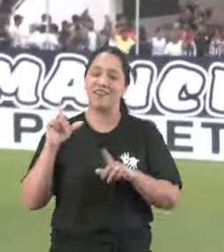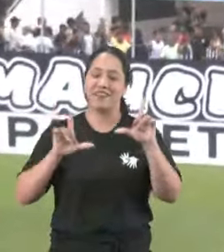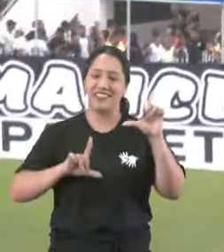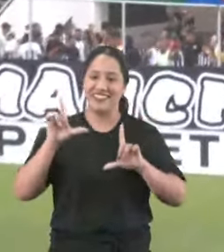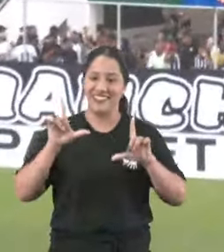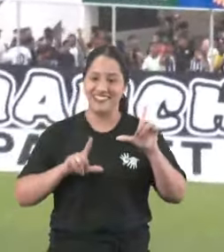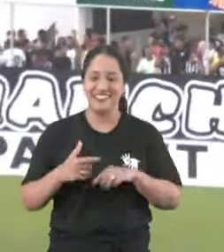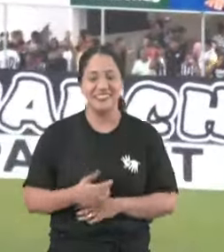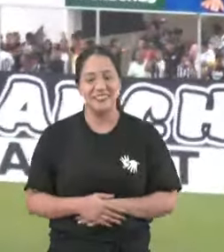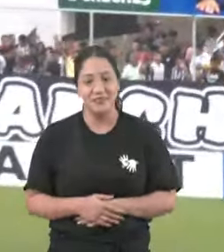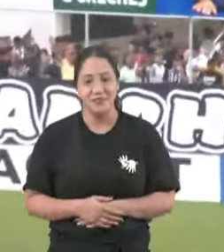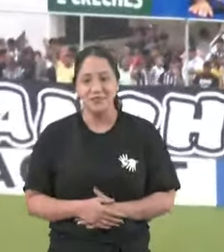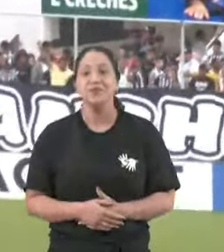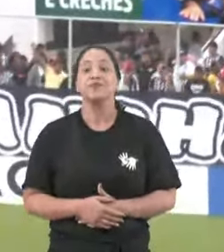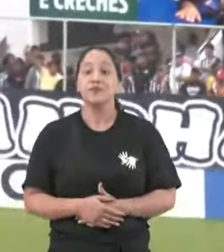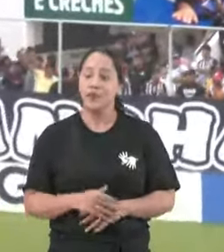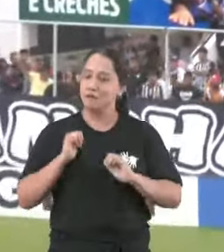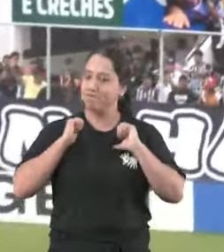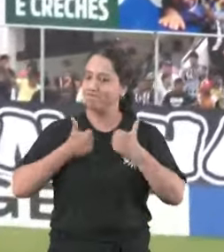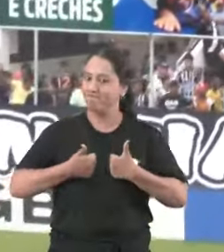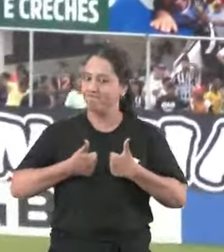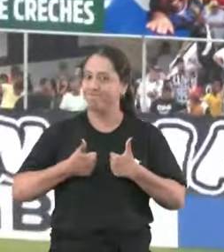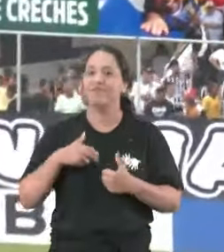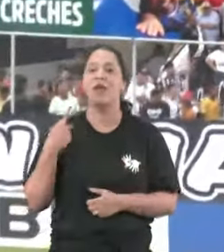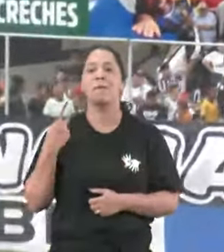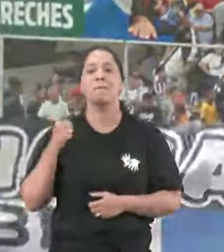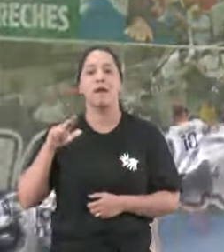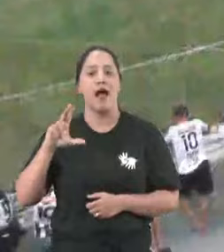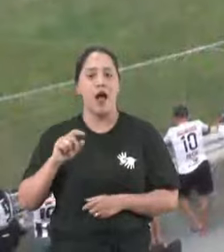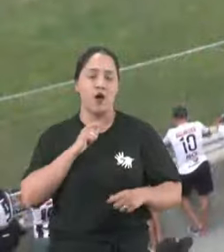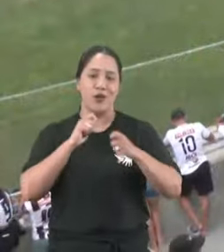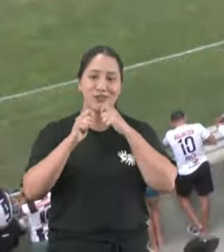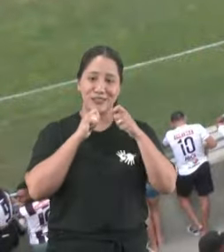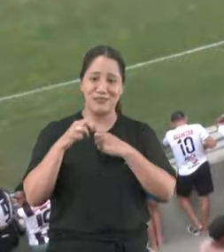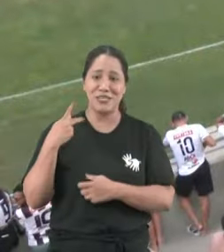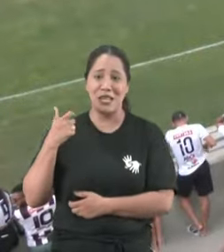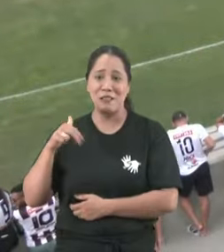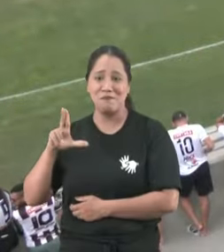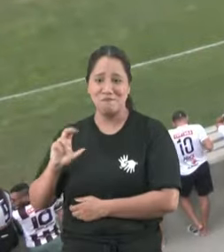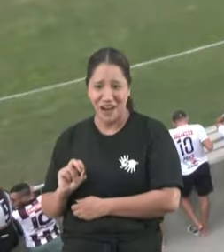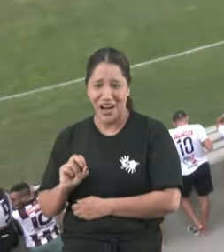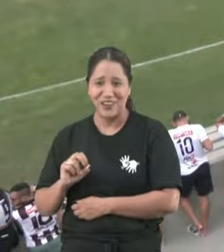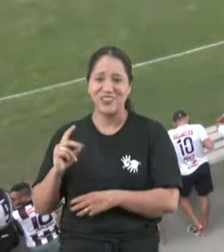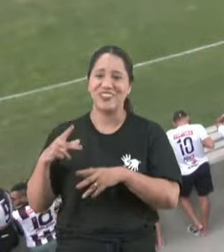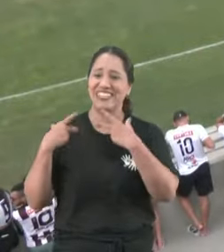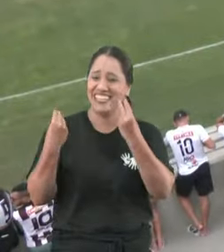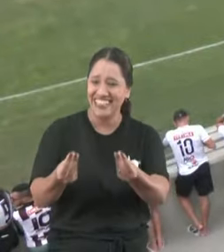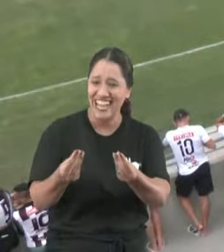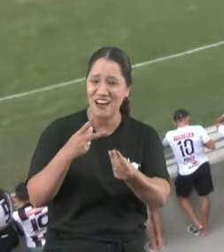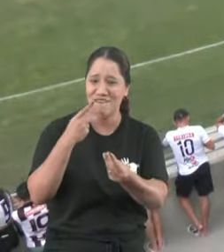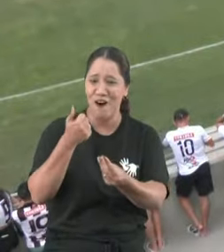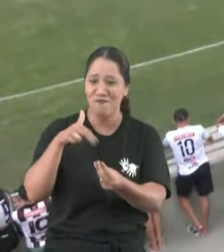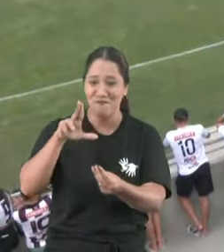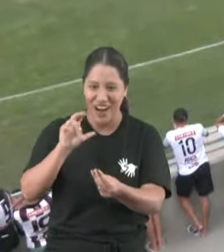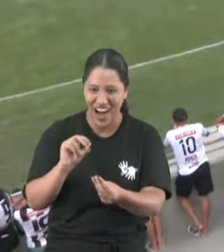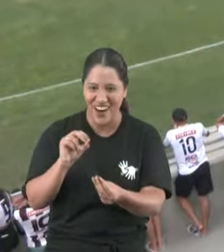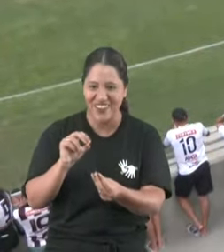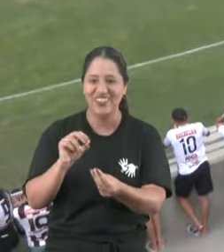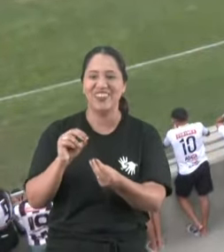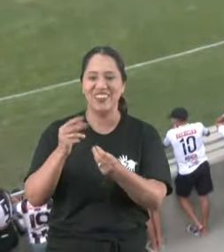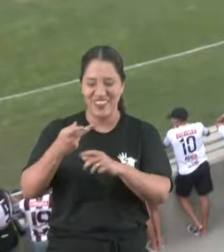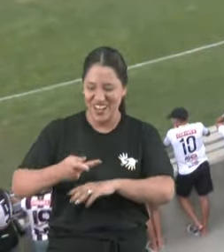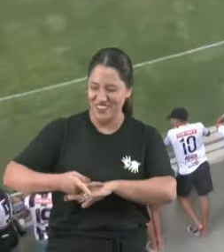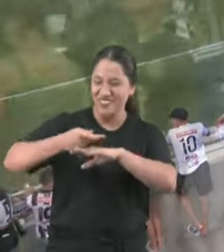Henrique. Beleza, Paulo. Bom, o Paulo entrevistando o Paulo, que entregou ao Paulo a